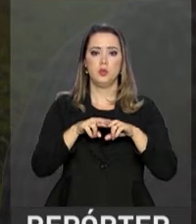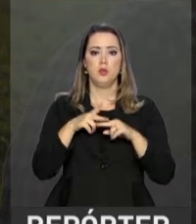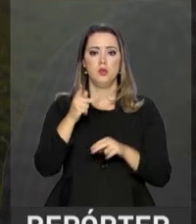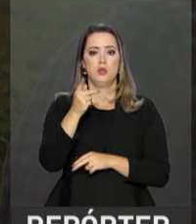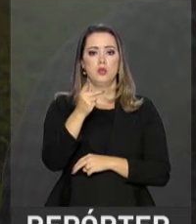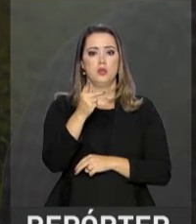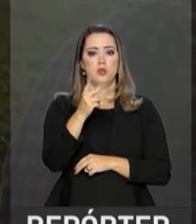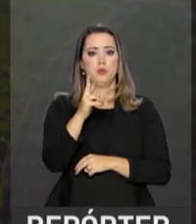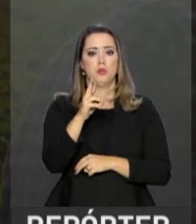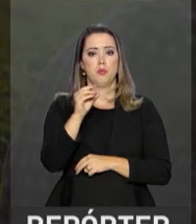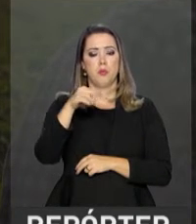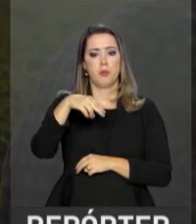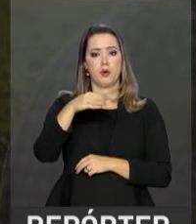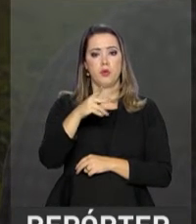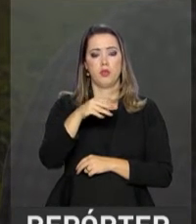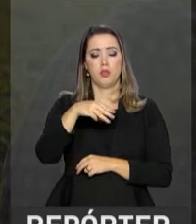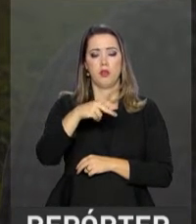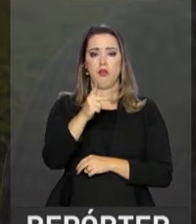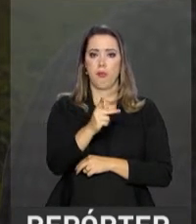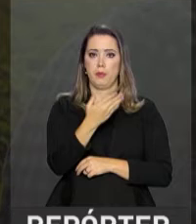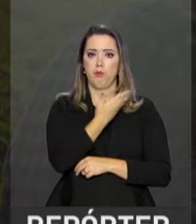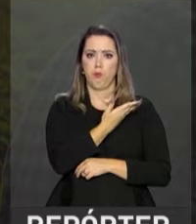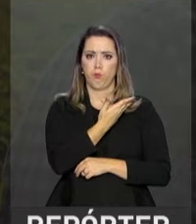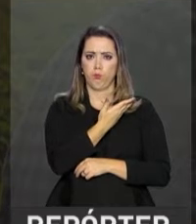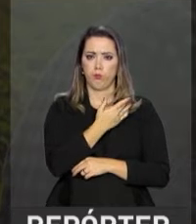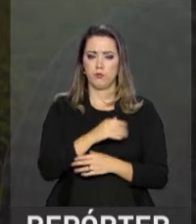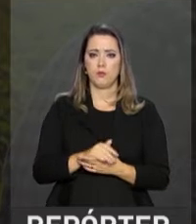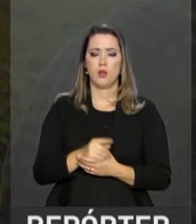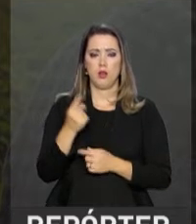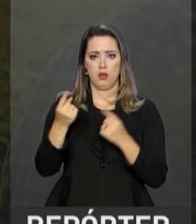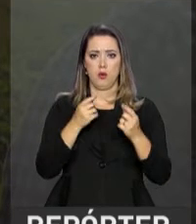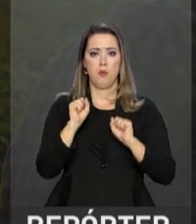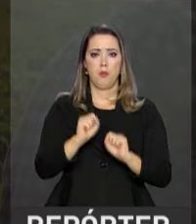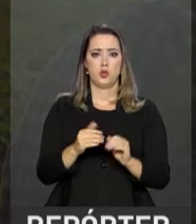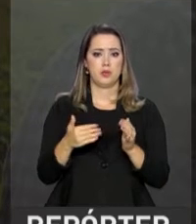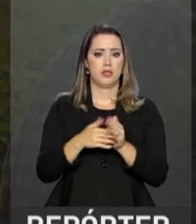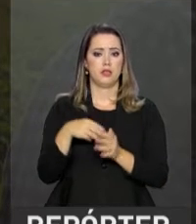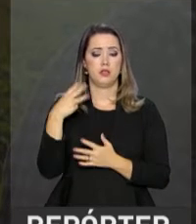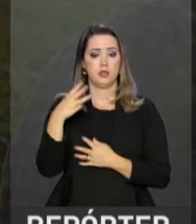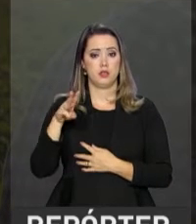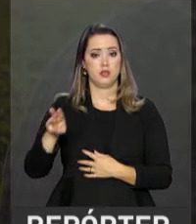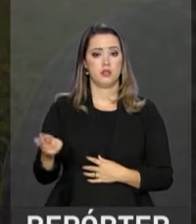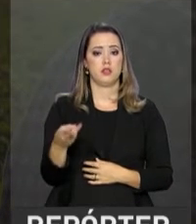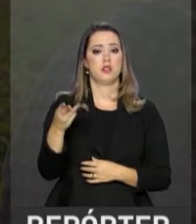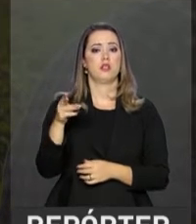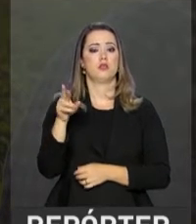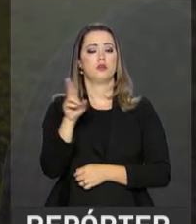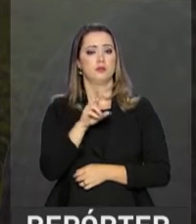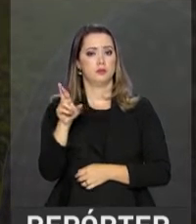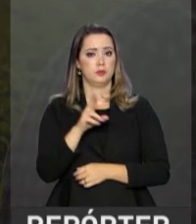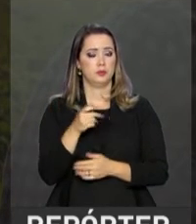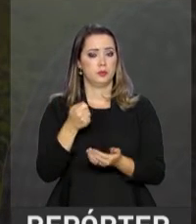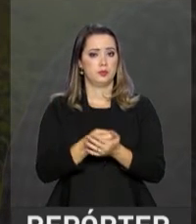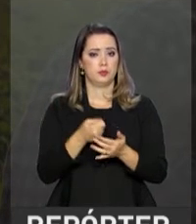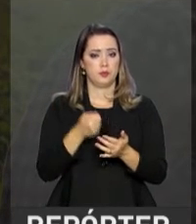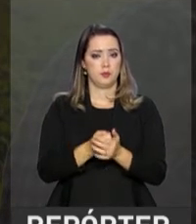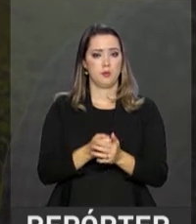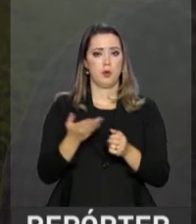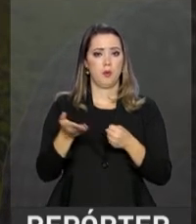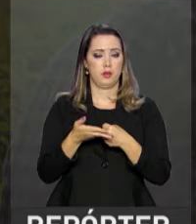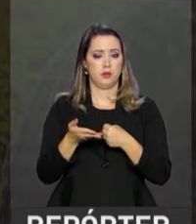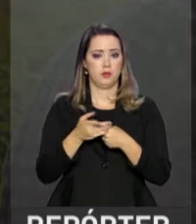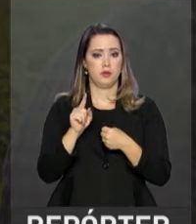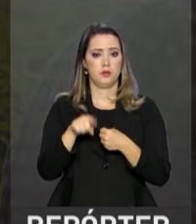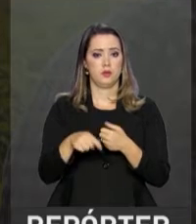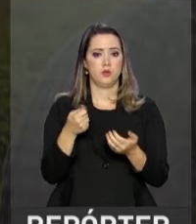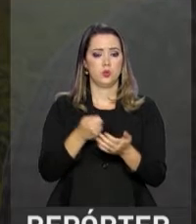de Apoio ao Médio Produtor Rural, o PRONAMP. Cada um pode pegar até 3 milhões de reais. O pagamento do médio produtor